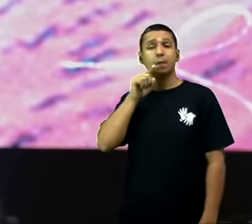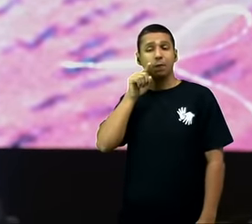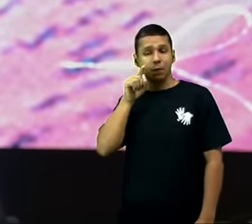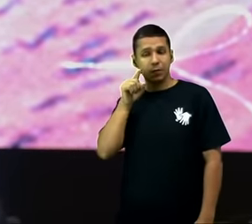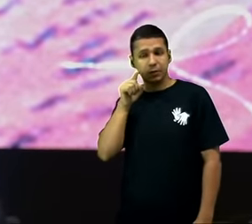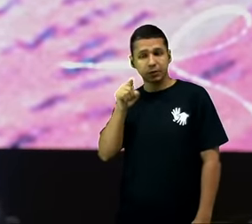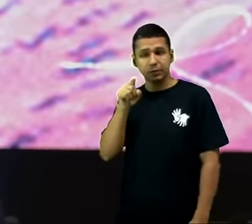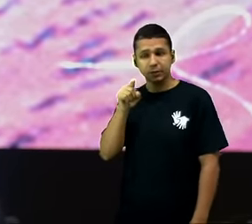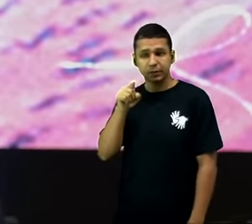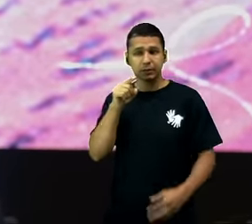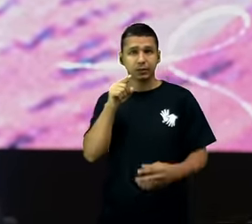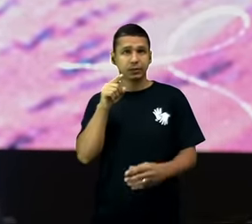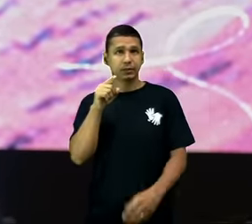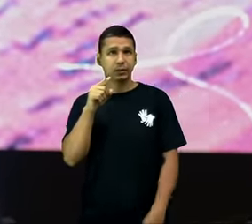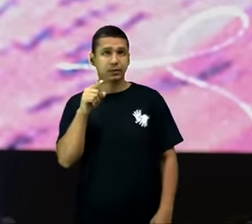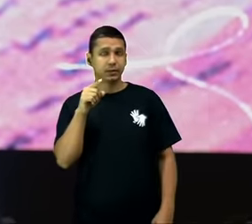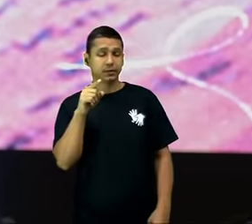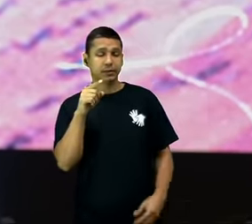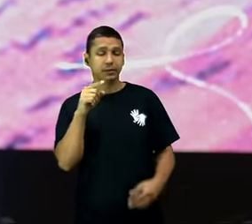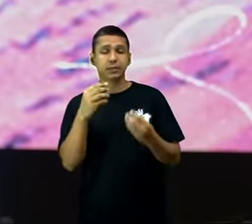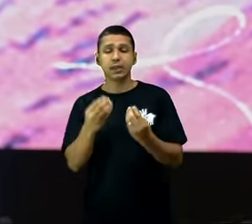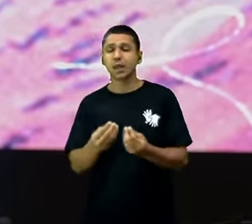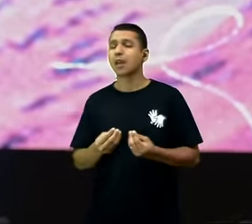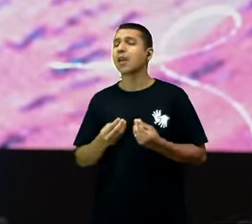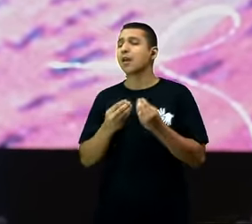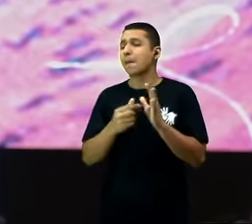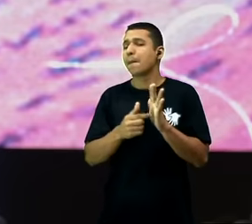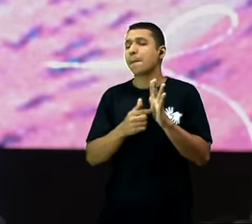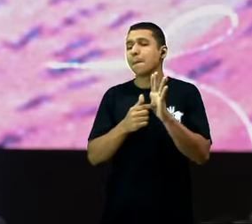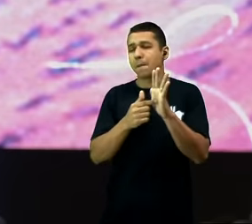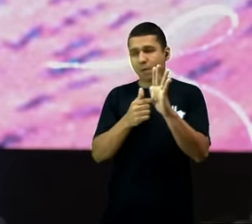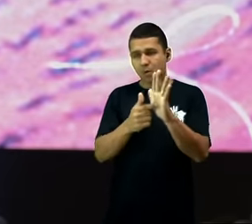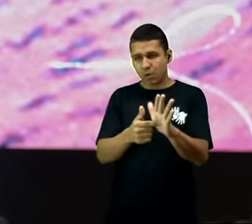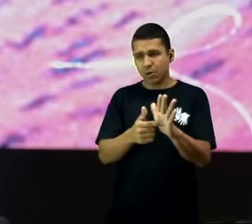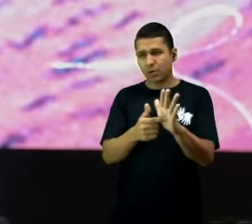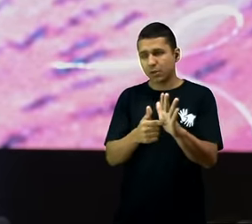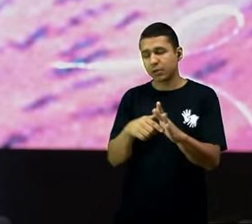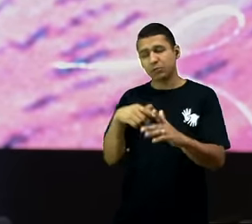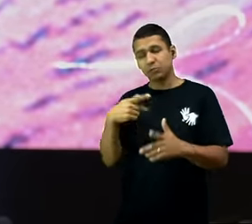altar, depois Deus vai abrir teus olhos para você ver o carneiro.